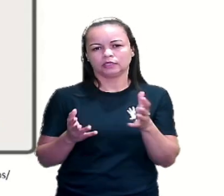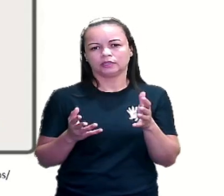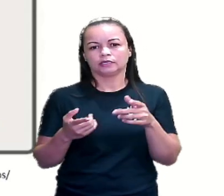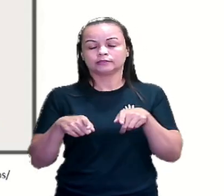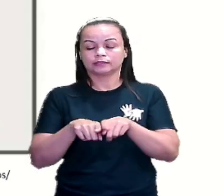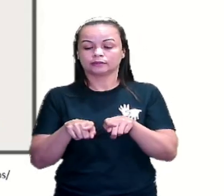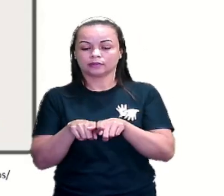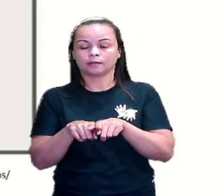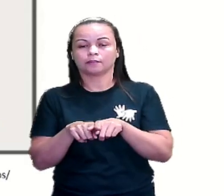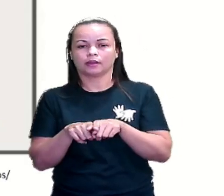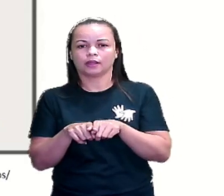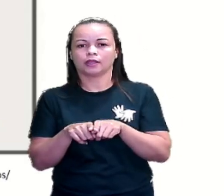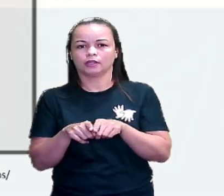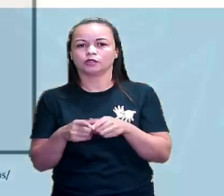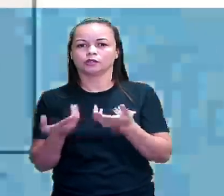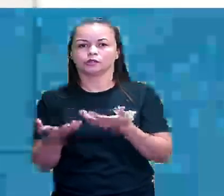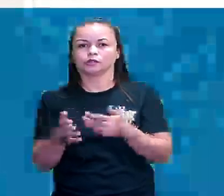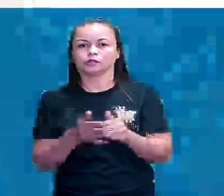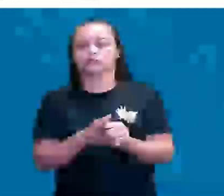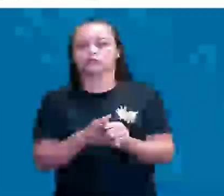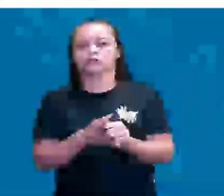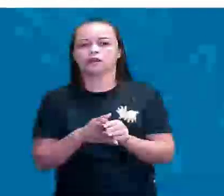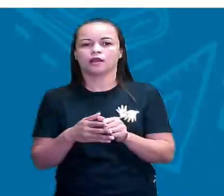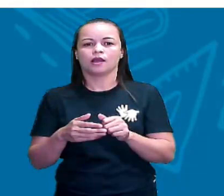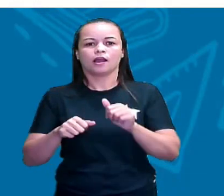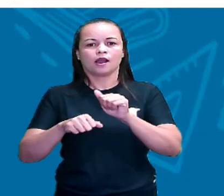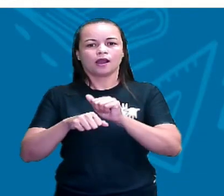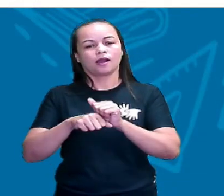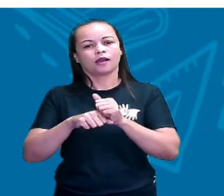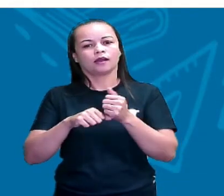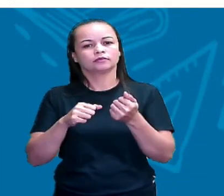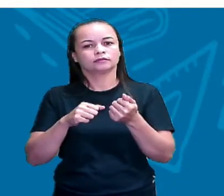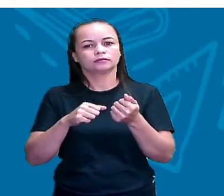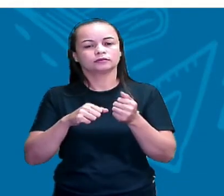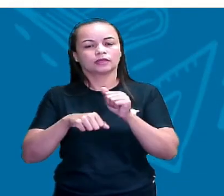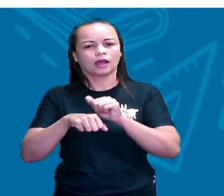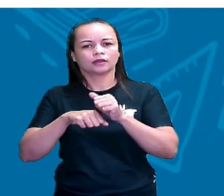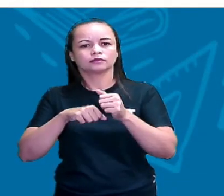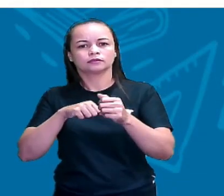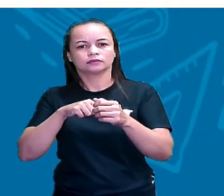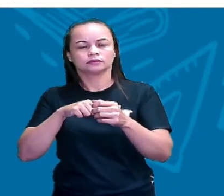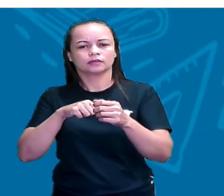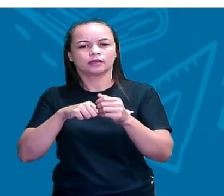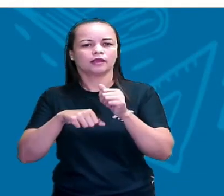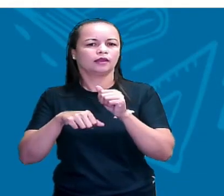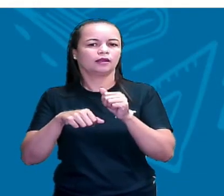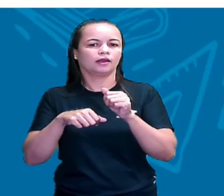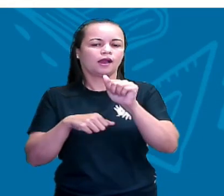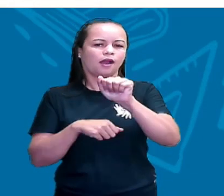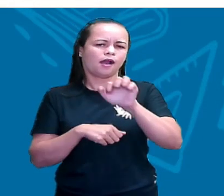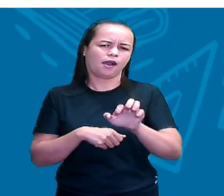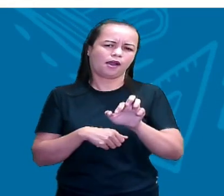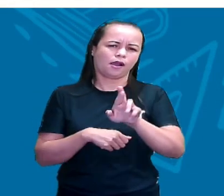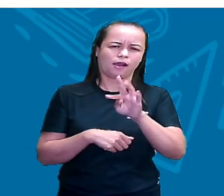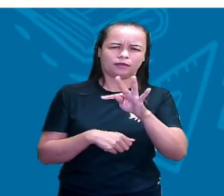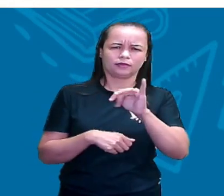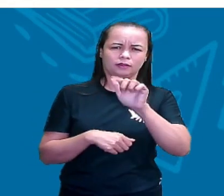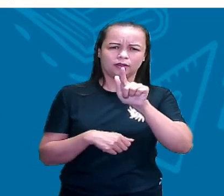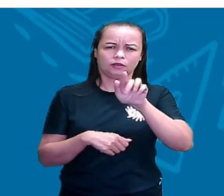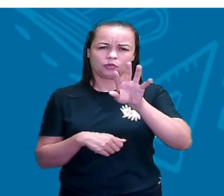e o artigo indefinido, tá certo? O artigo indefinido a gente tem